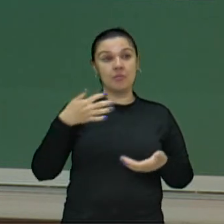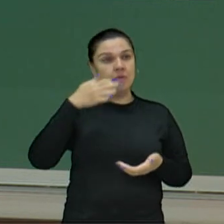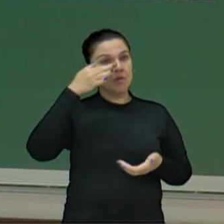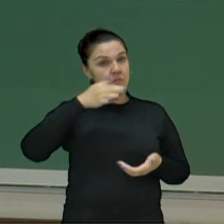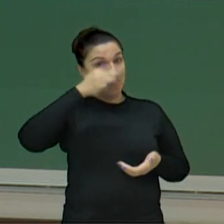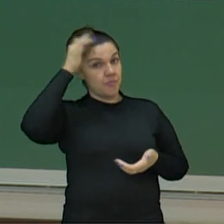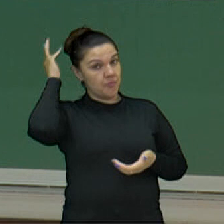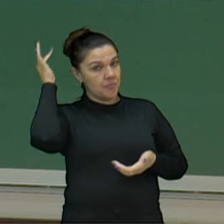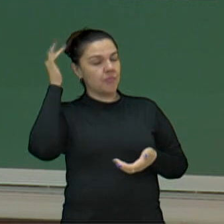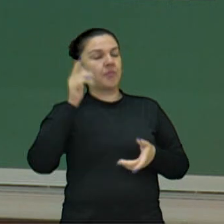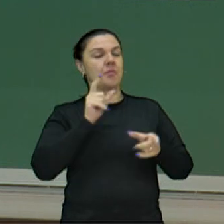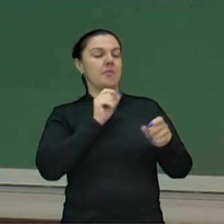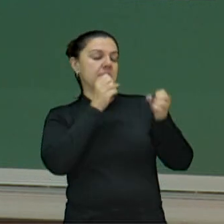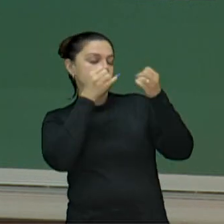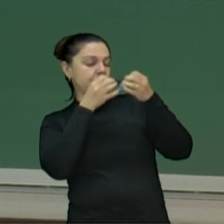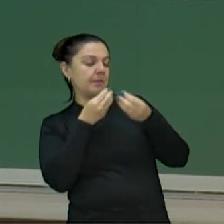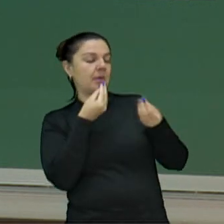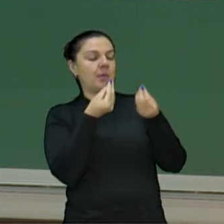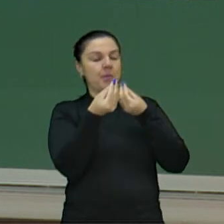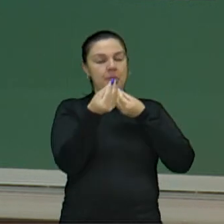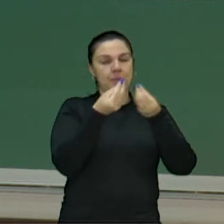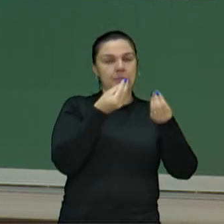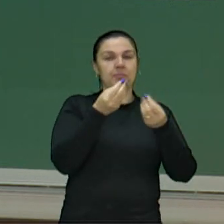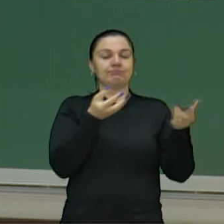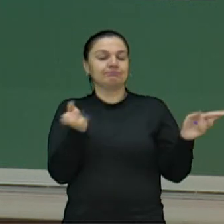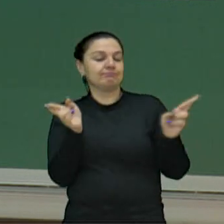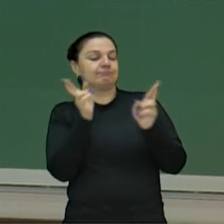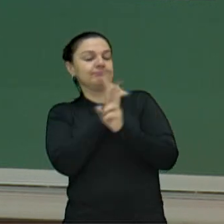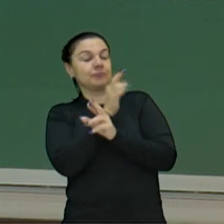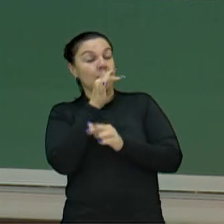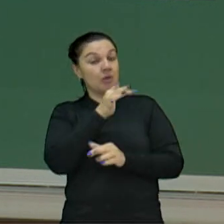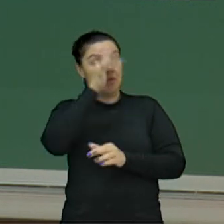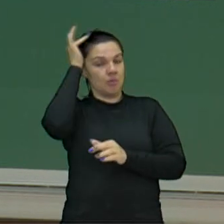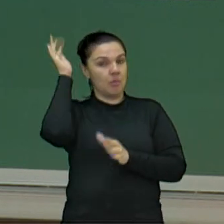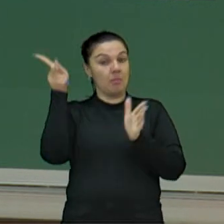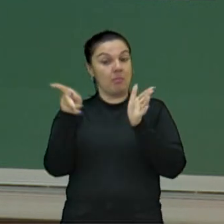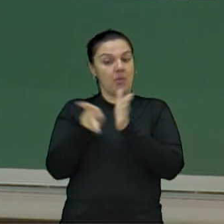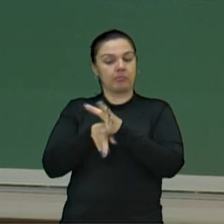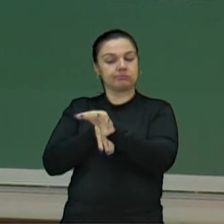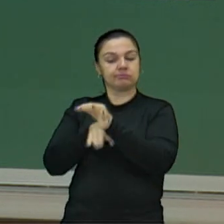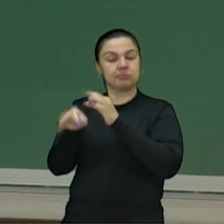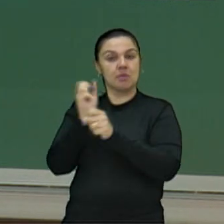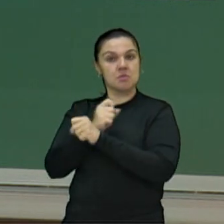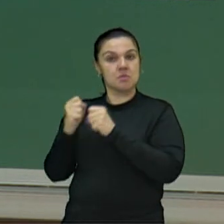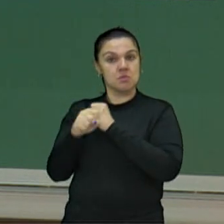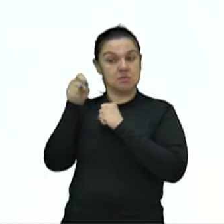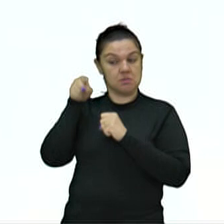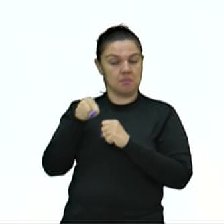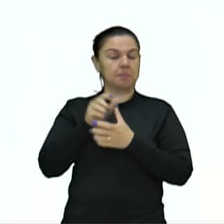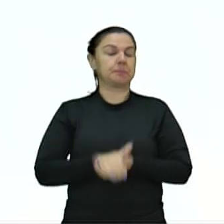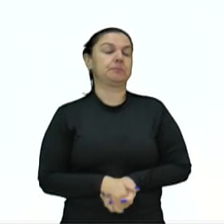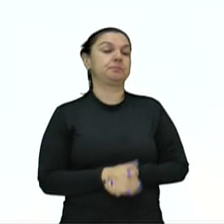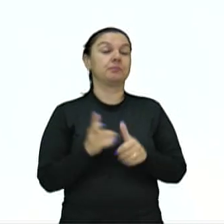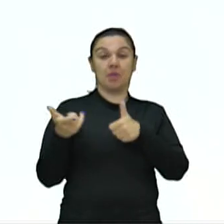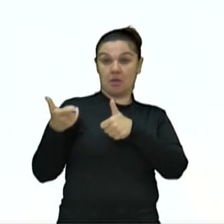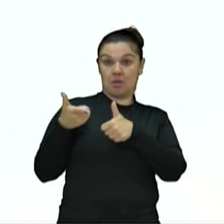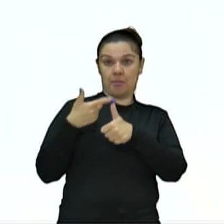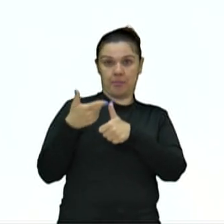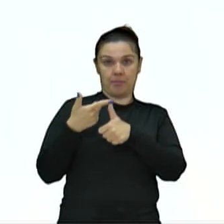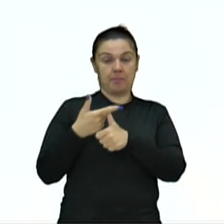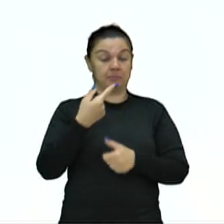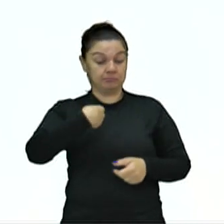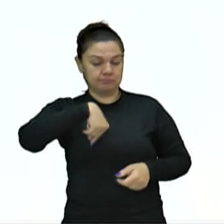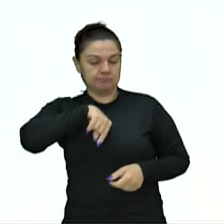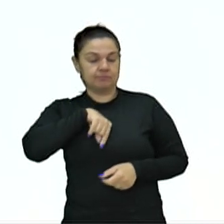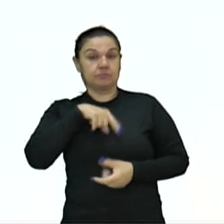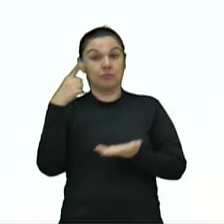Então, agora vamos falar sobre um pouquinho da relação entre Foucault e o estruturalismo. Em primeiro lugar, a gente